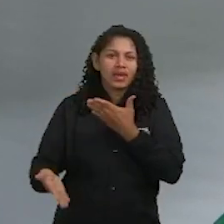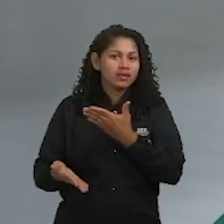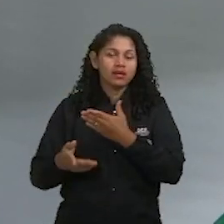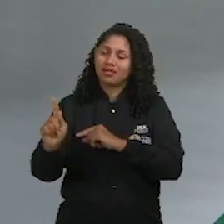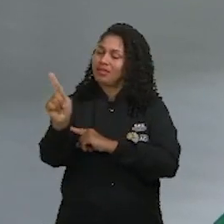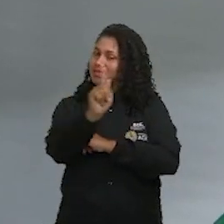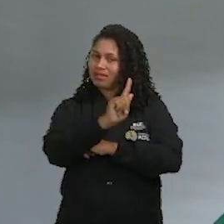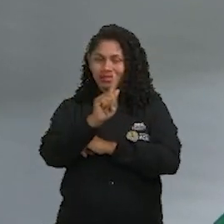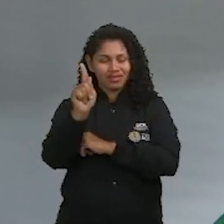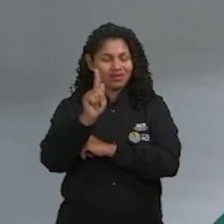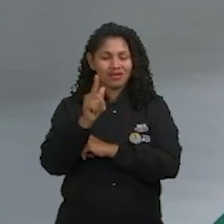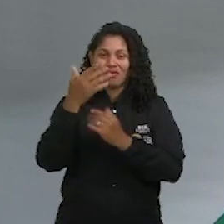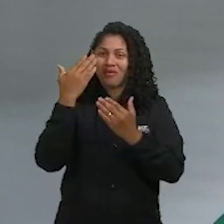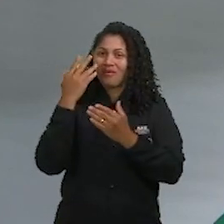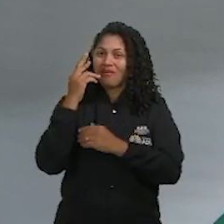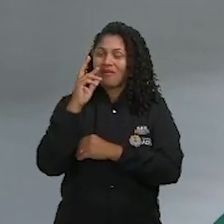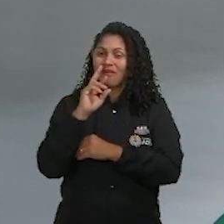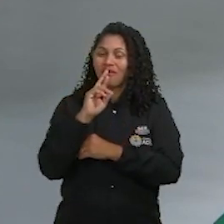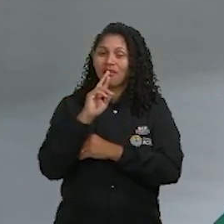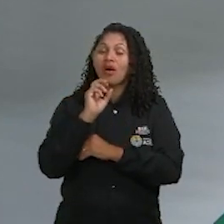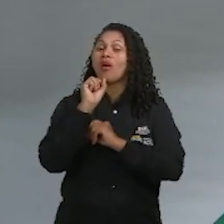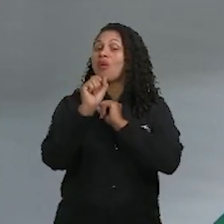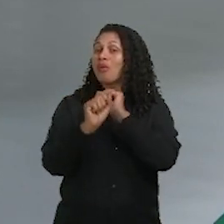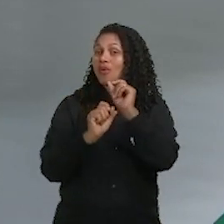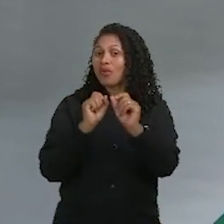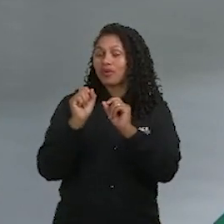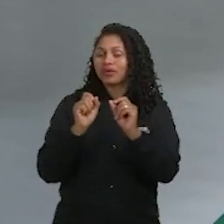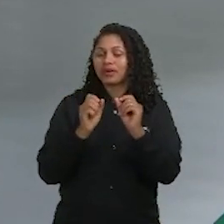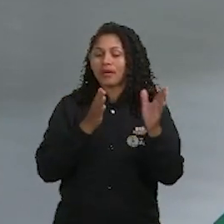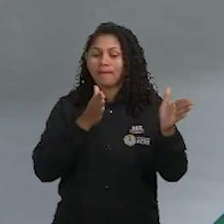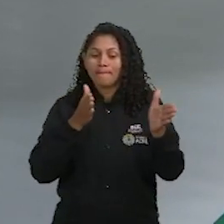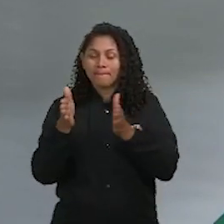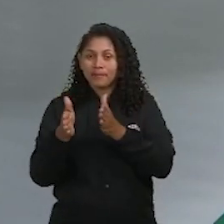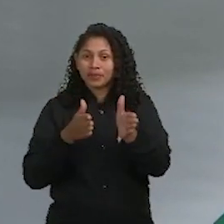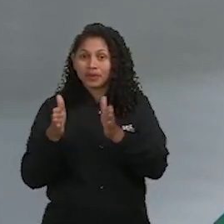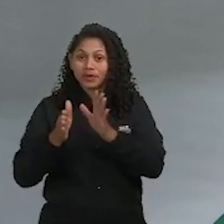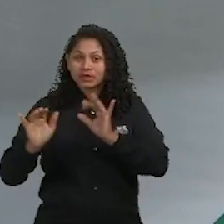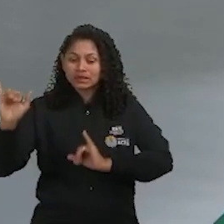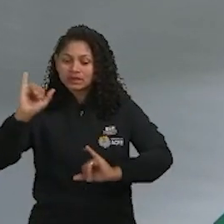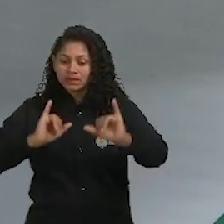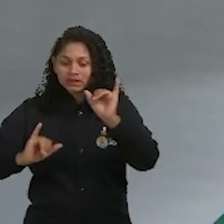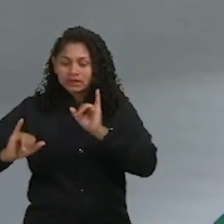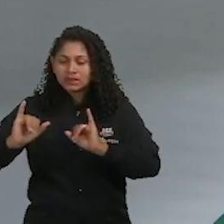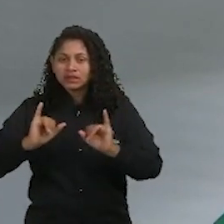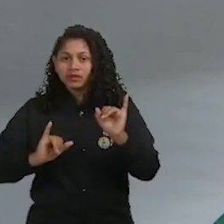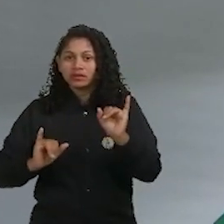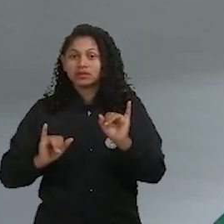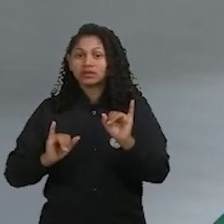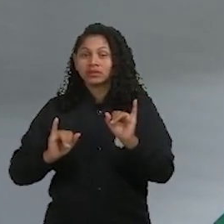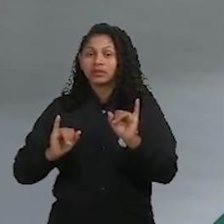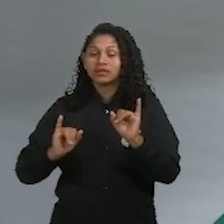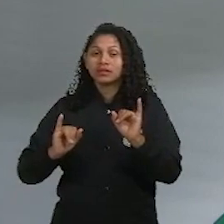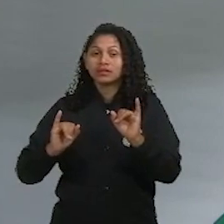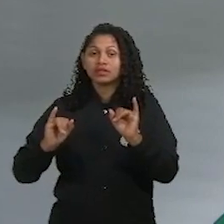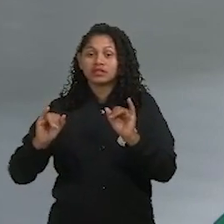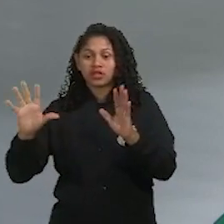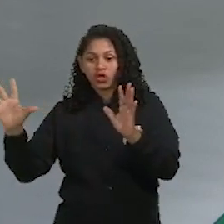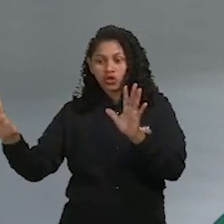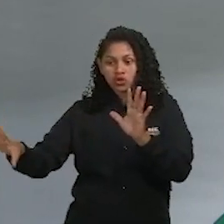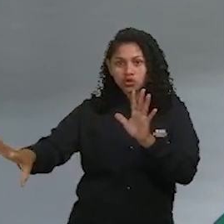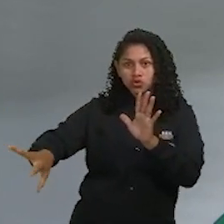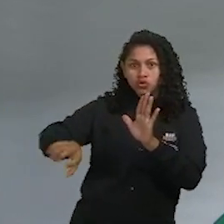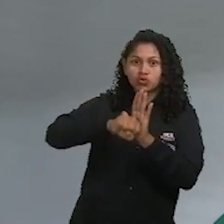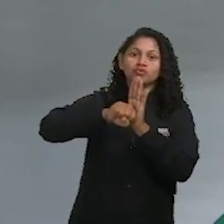na verdade, redução é o processo lá numa reação química de ganho de elétrons. Então,